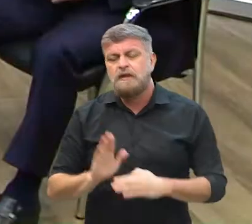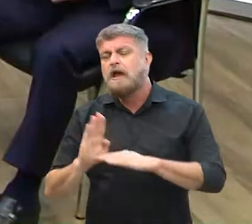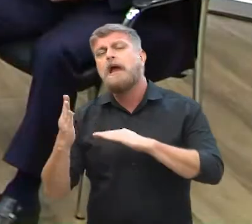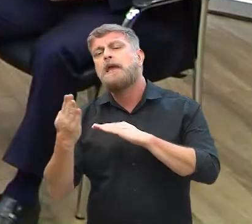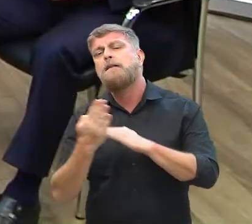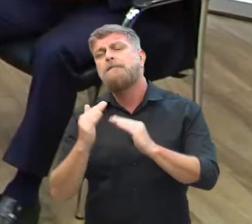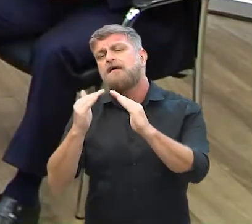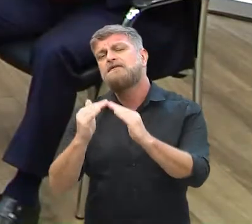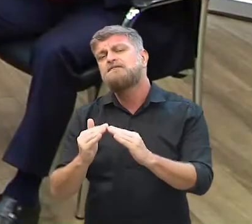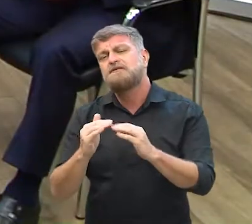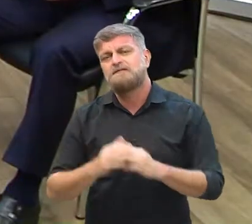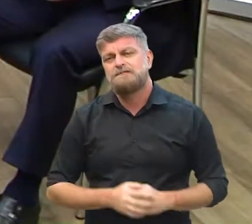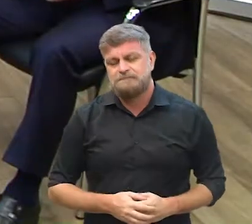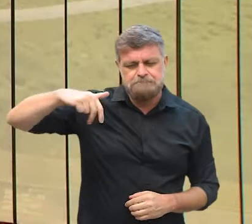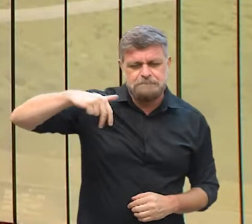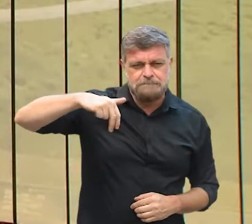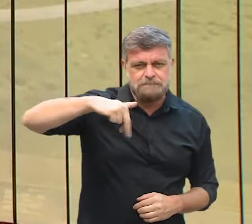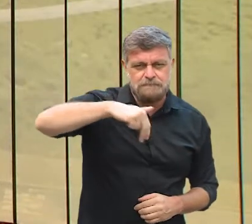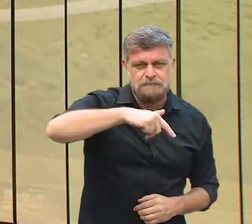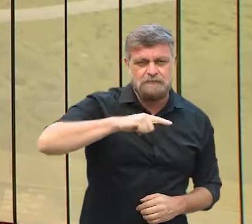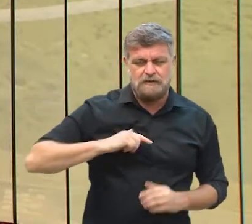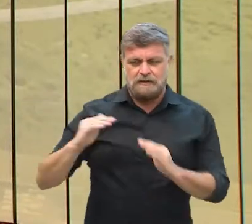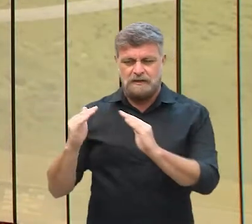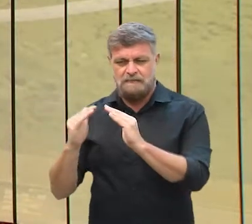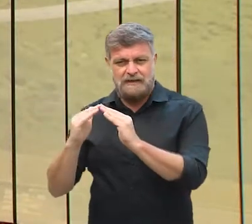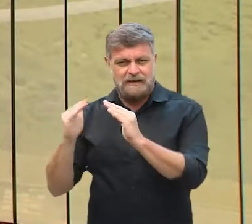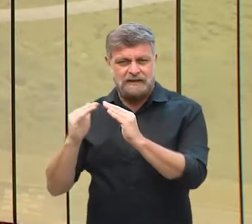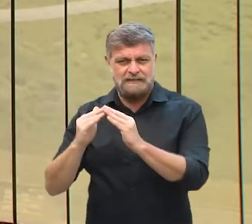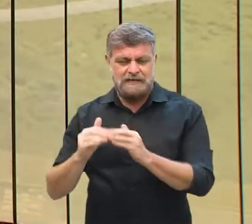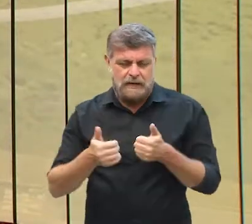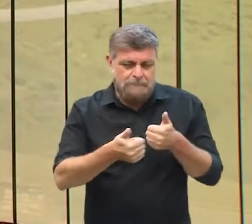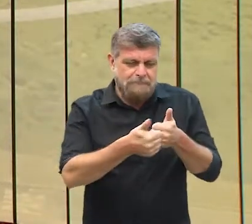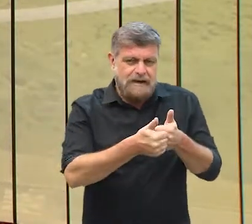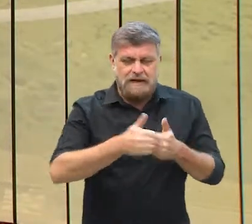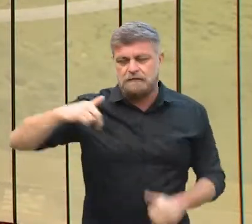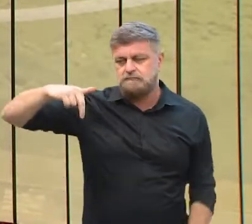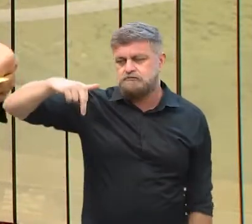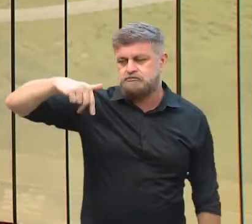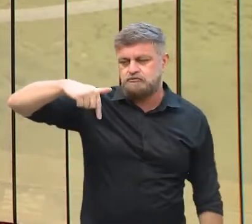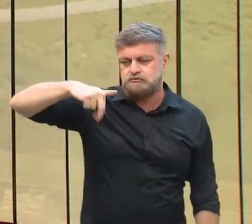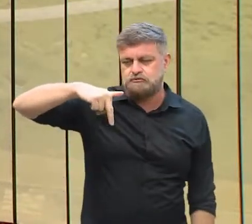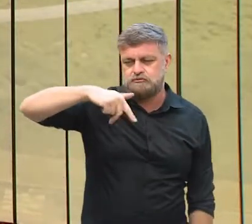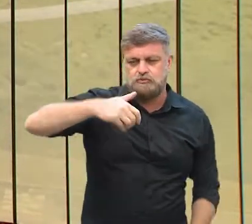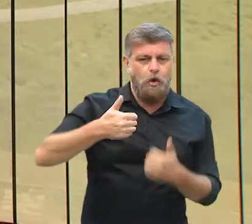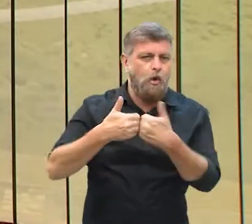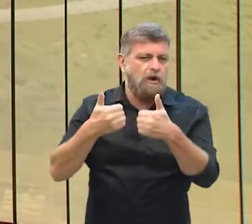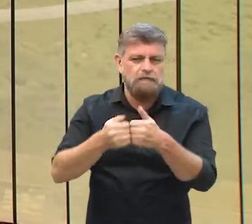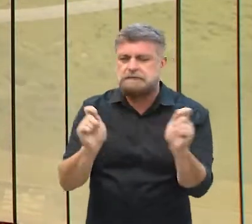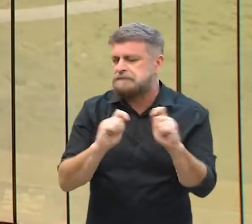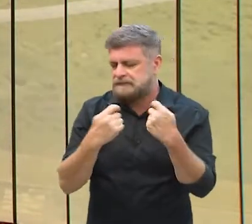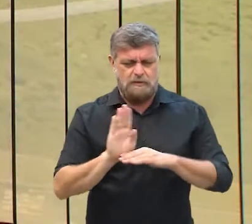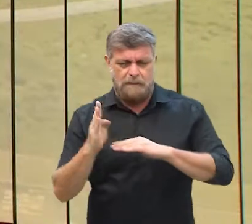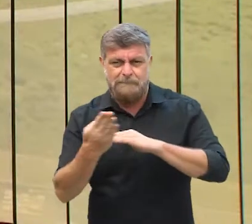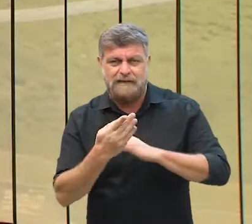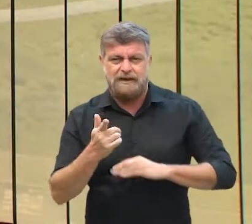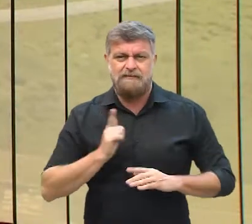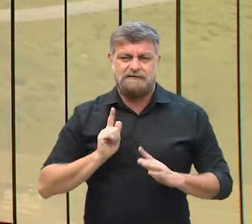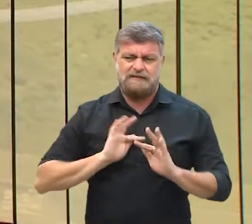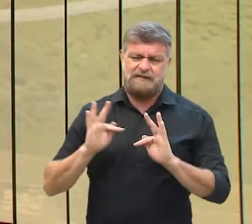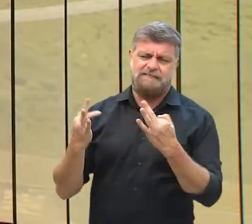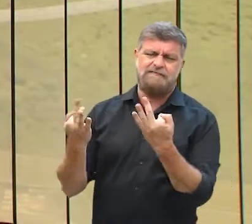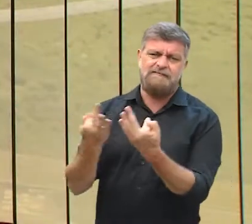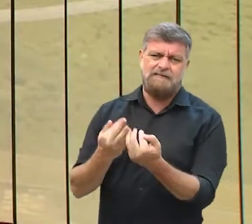eliminação de matéria, vamos dizer assim, porque eu não tinha tempo, eu chegava muito tarde em casa, mas sempre tive vontade de continuar meus estudos e foi assim